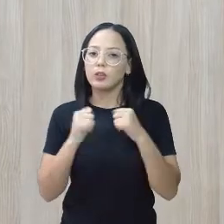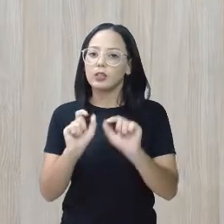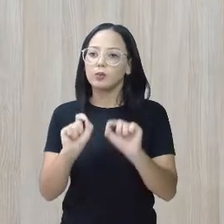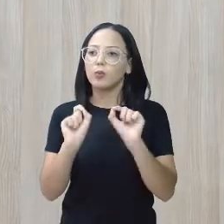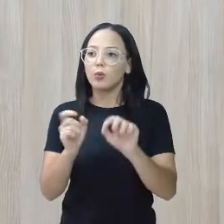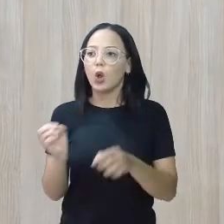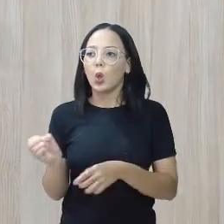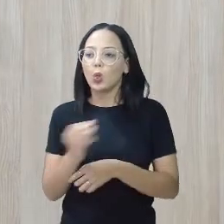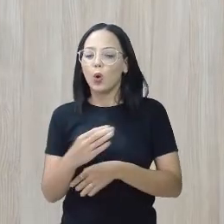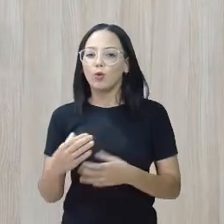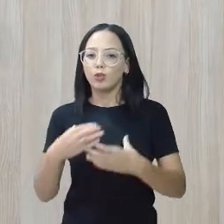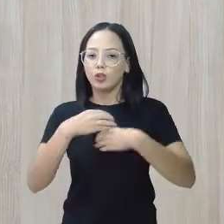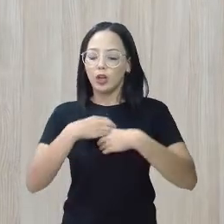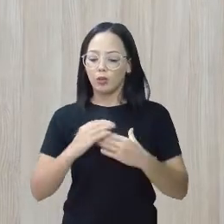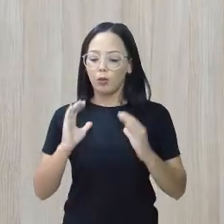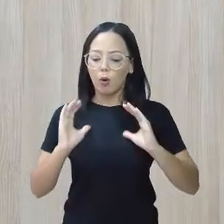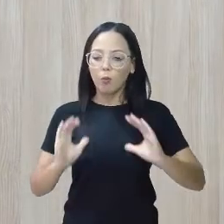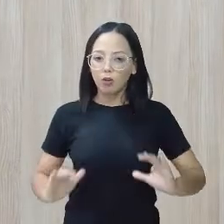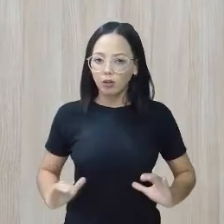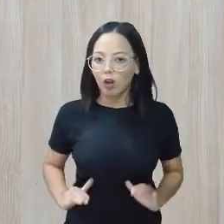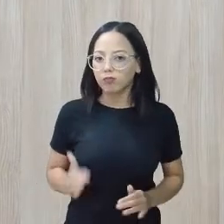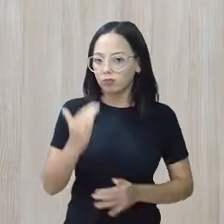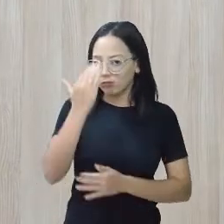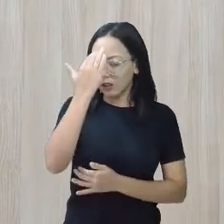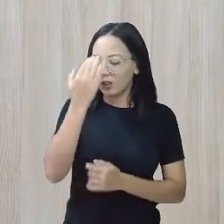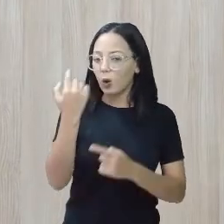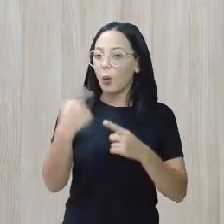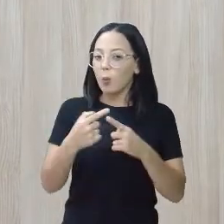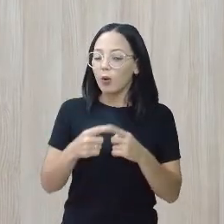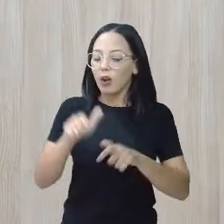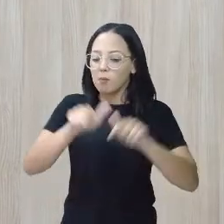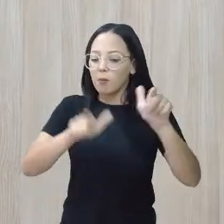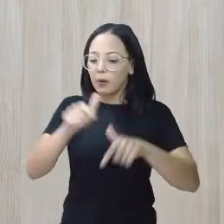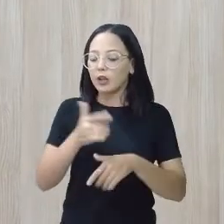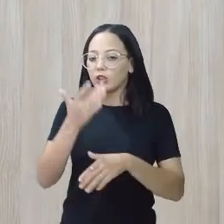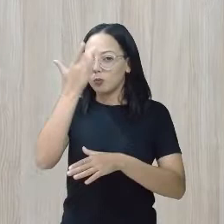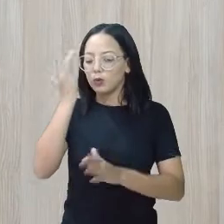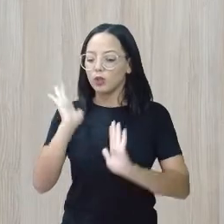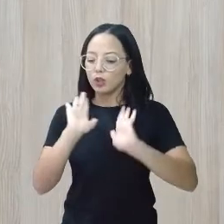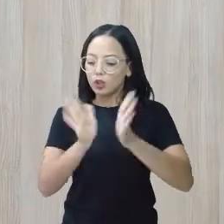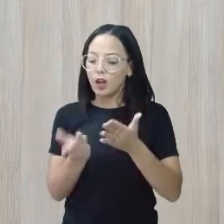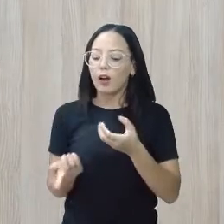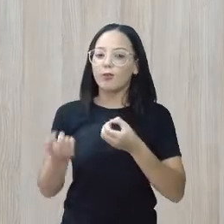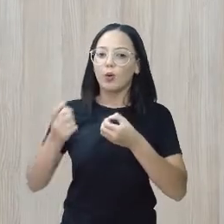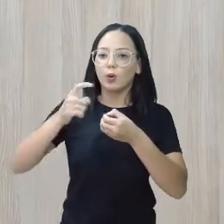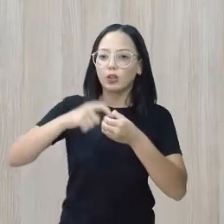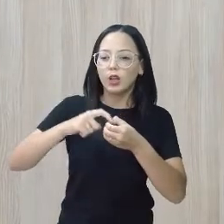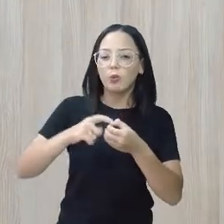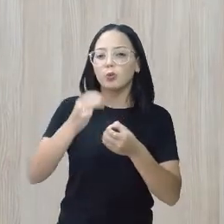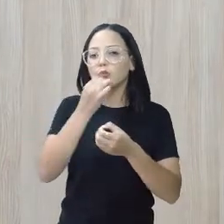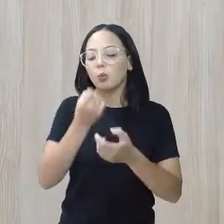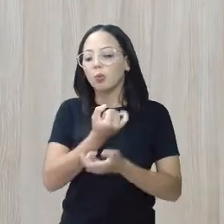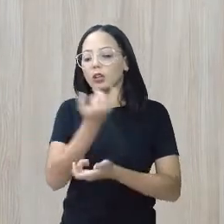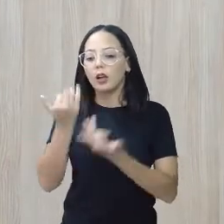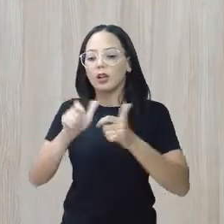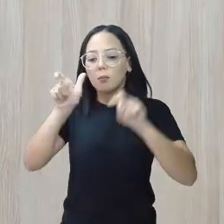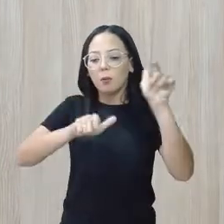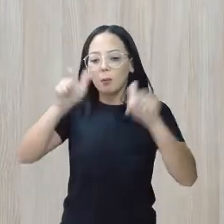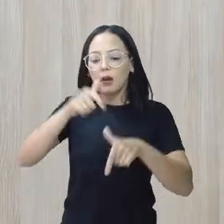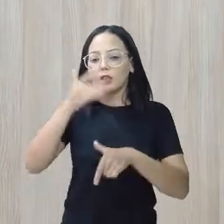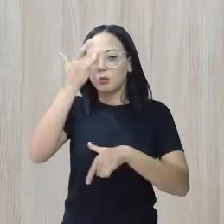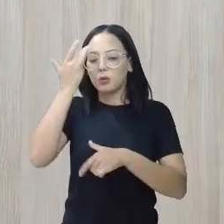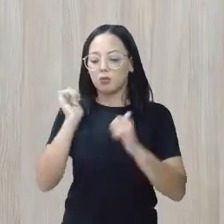novo jeito de se comportar, né? Muitas das pessoas, voltando a essa questão da quantidade de pessoas que